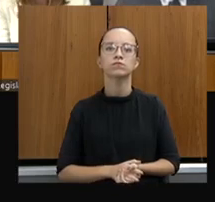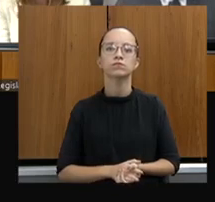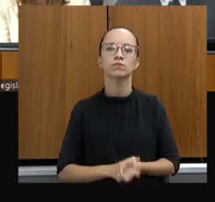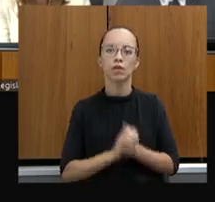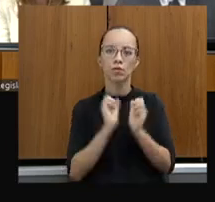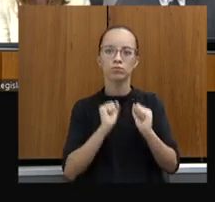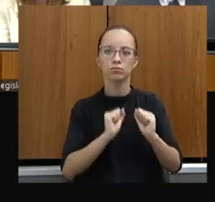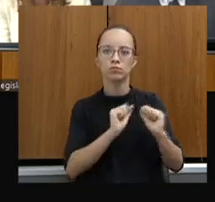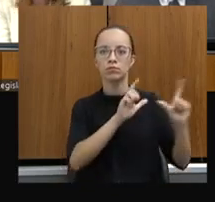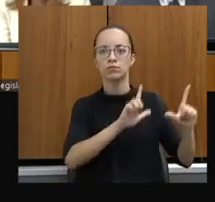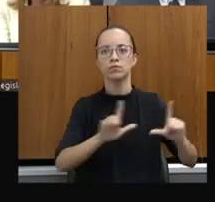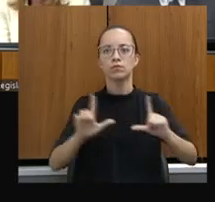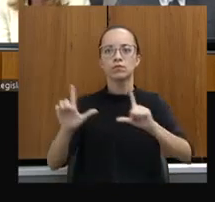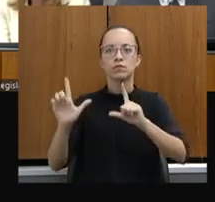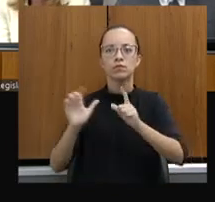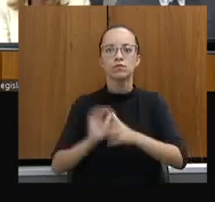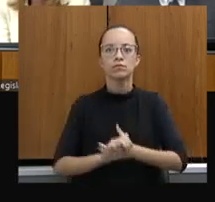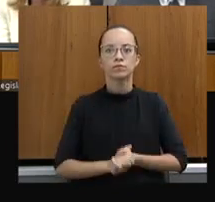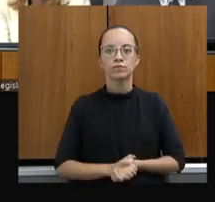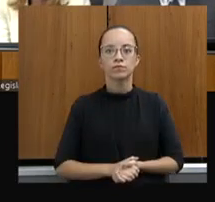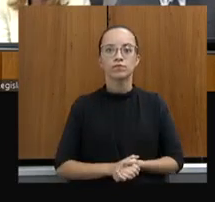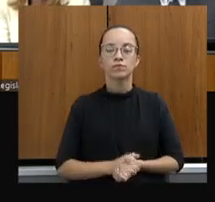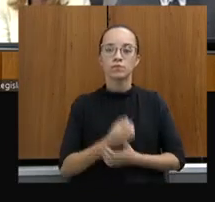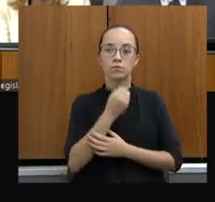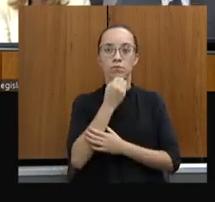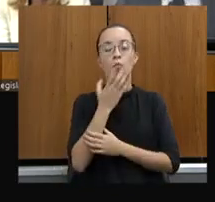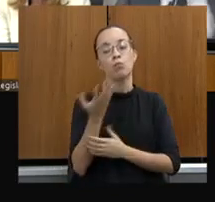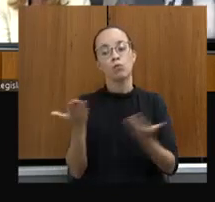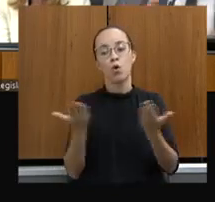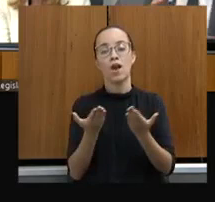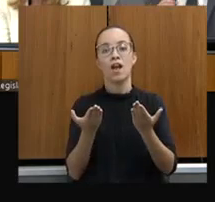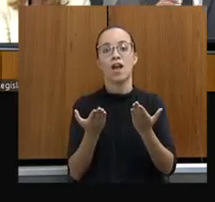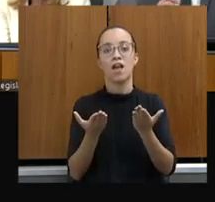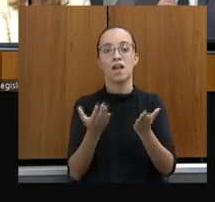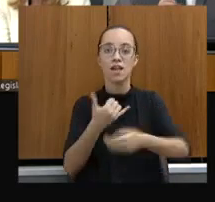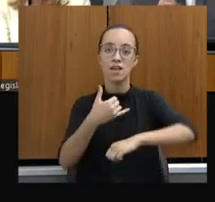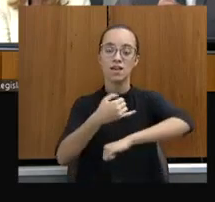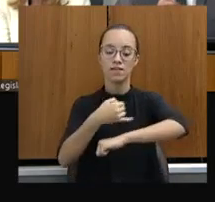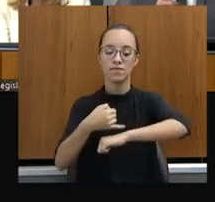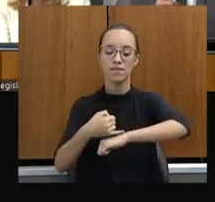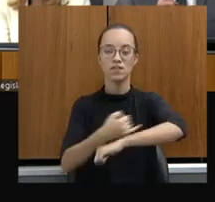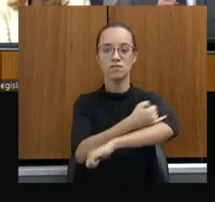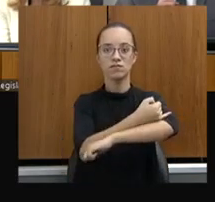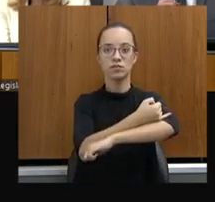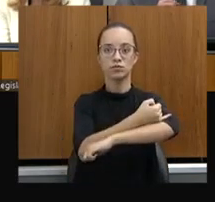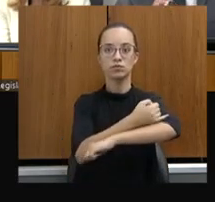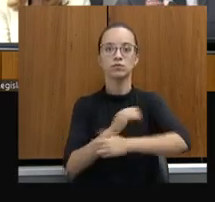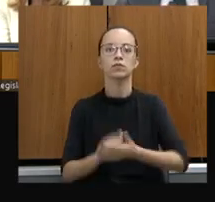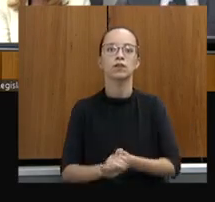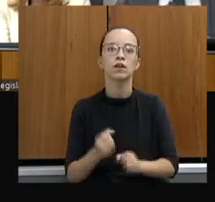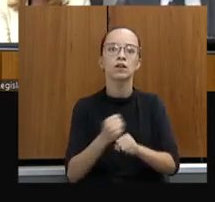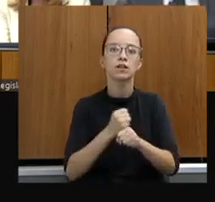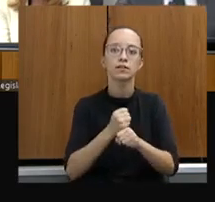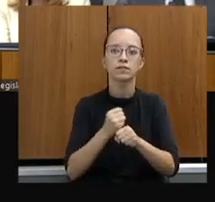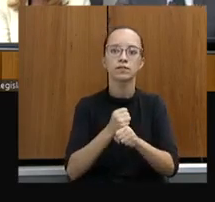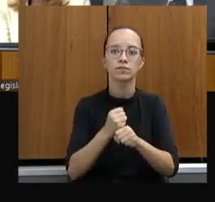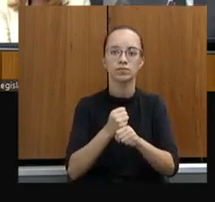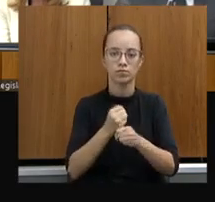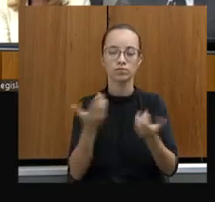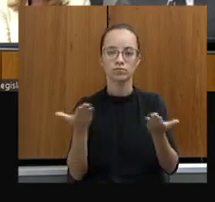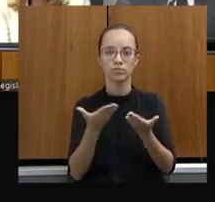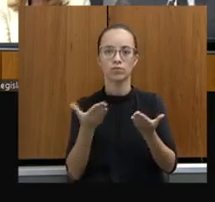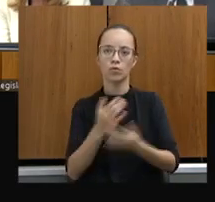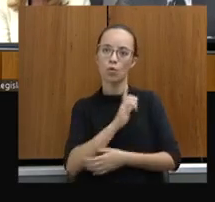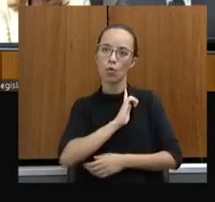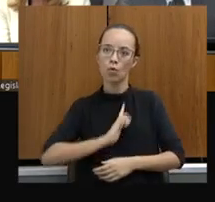pode pode passar bom na infraestrutura esse ano nosso no